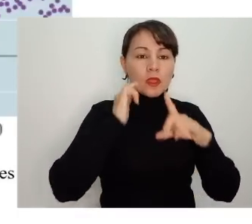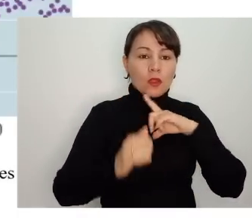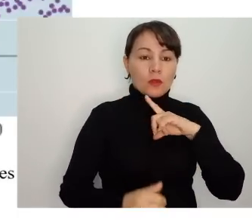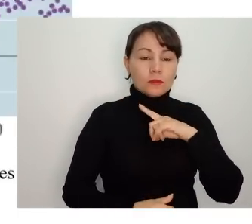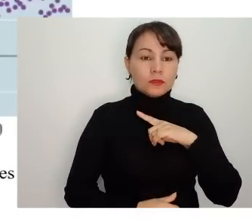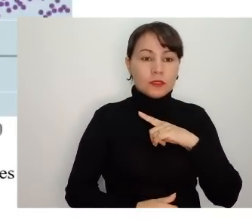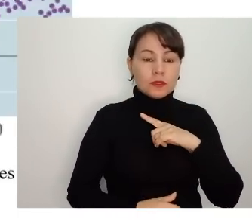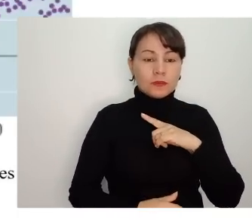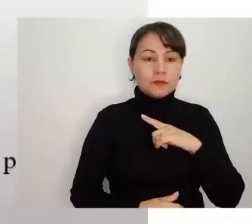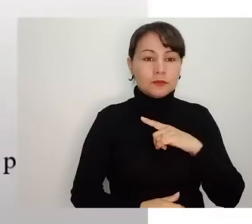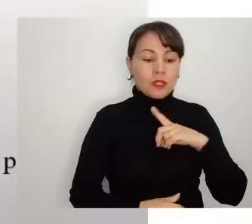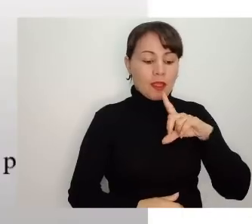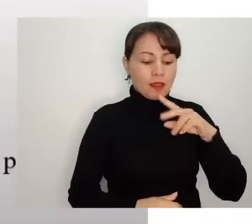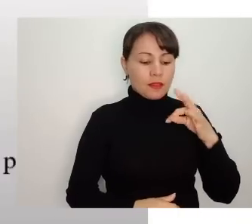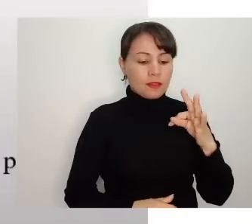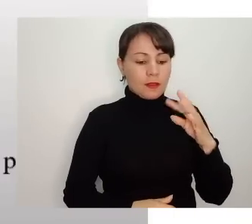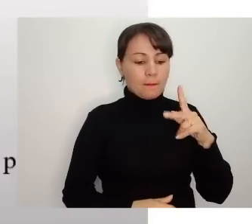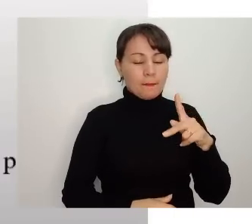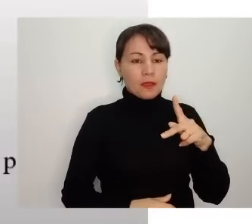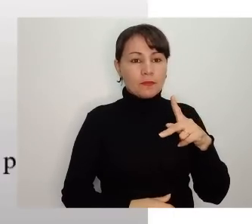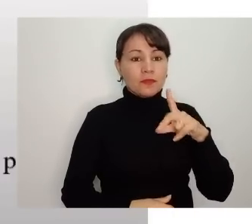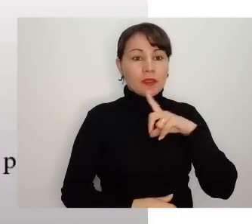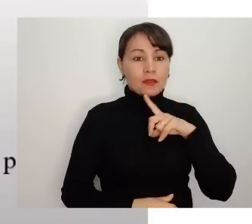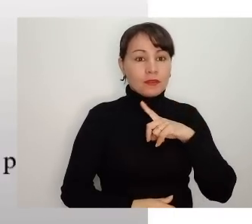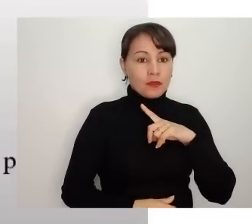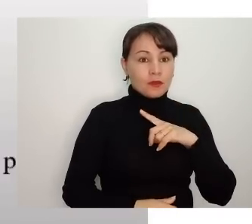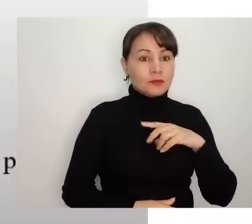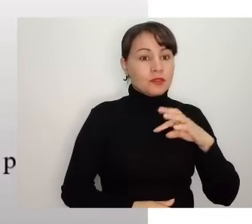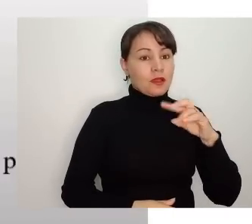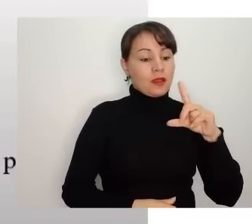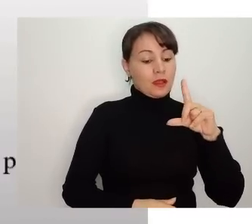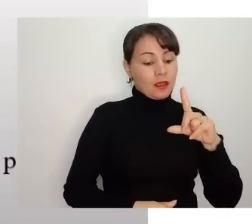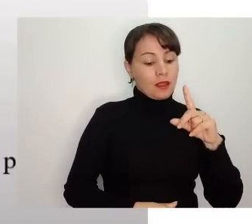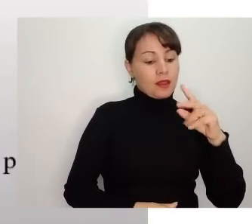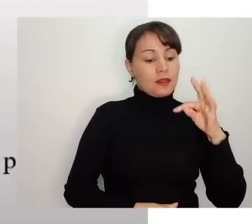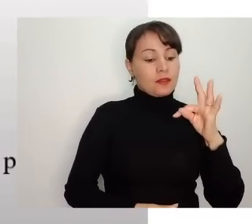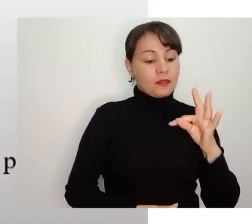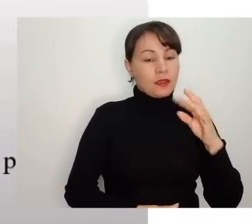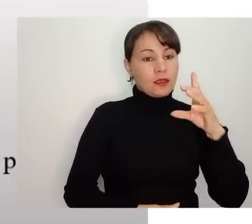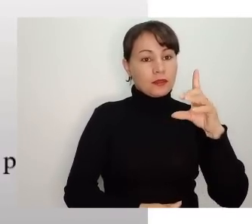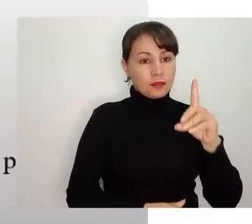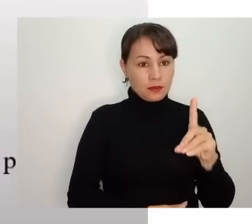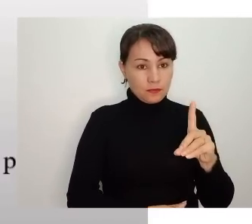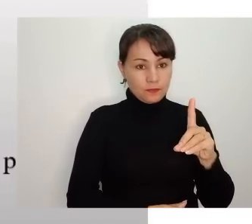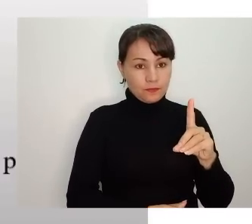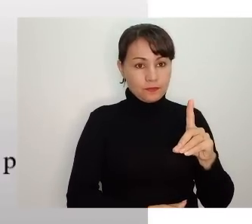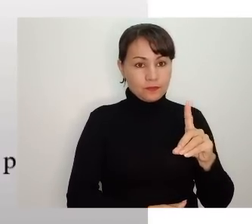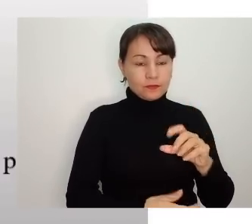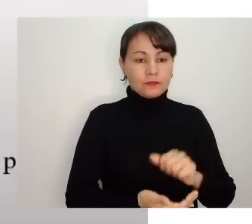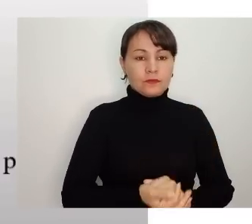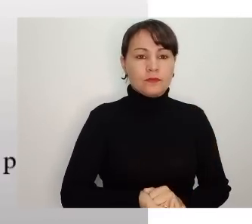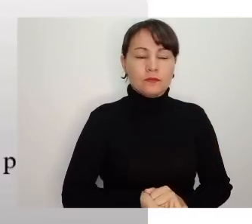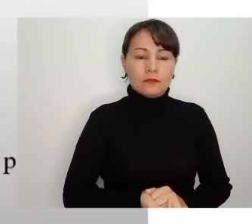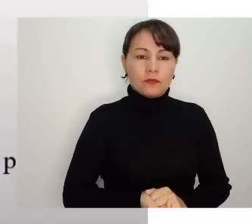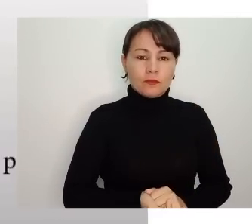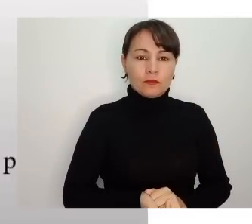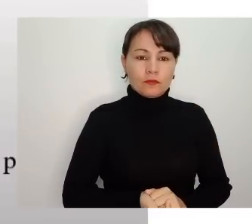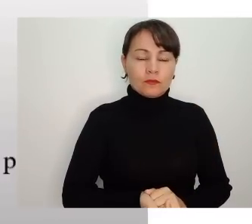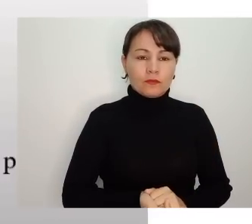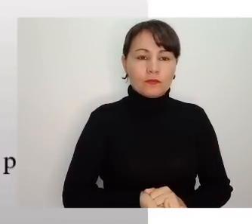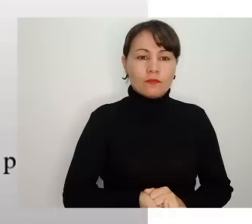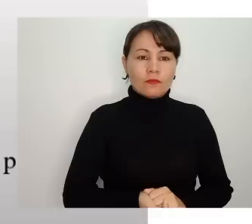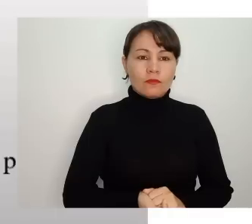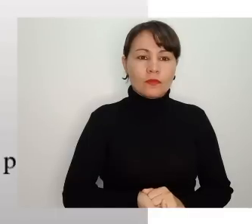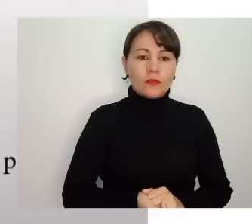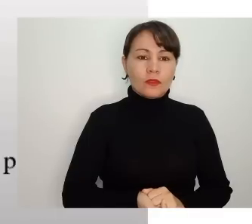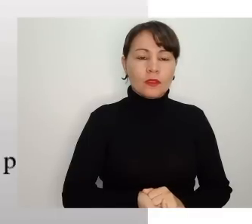Assim como nós temos a LTP, nós também temos a LTD. A LTD,